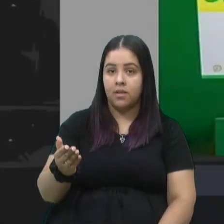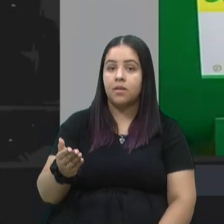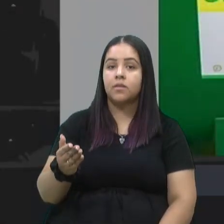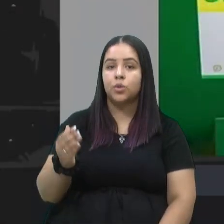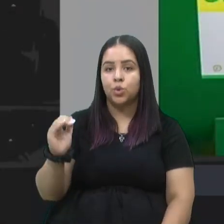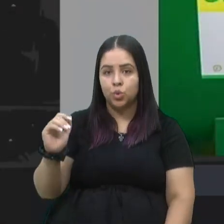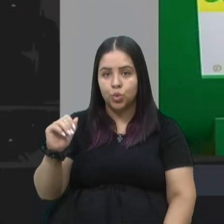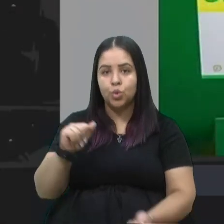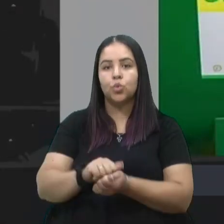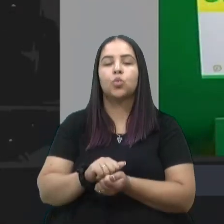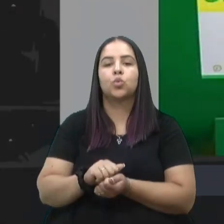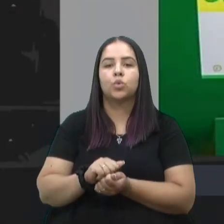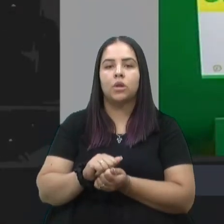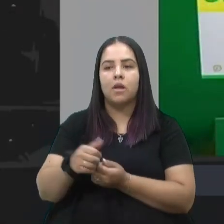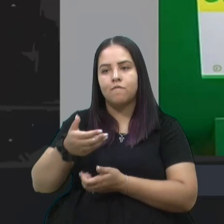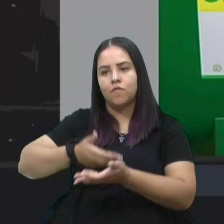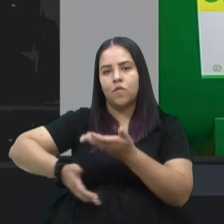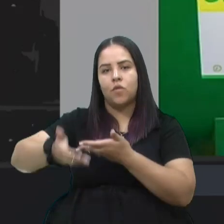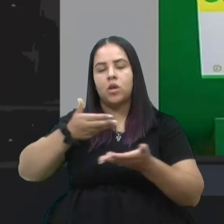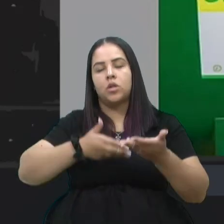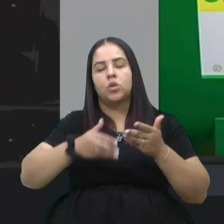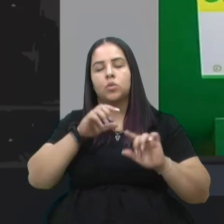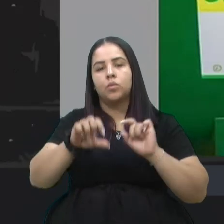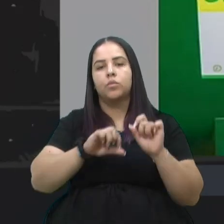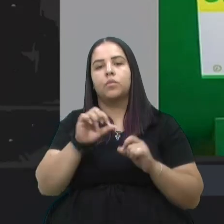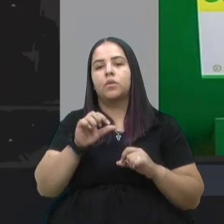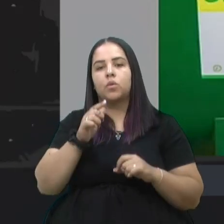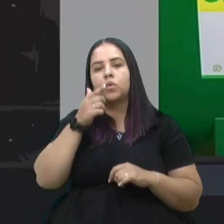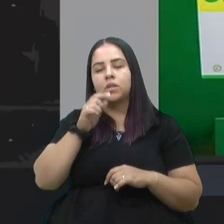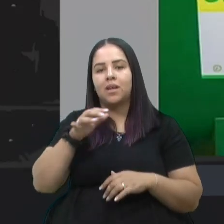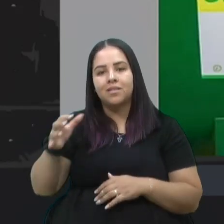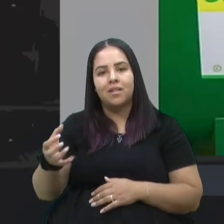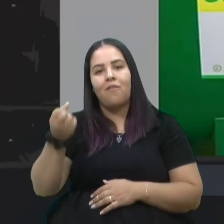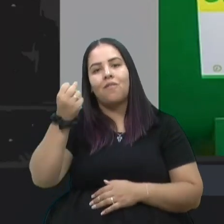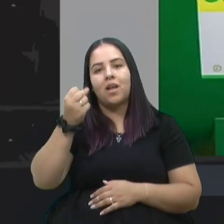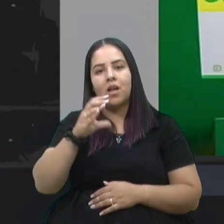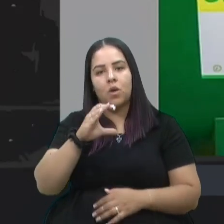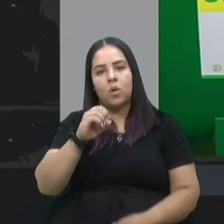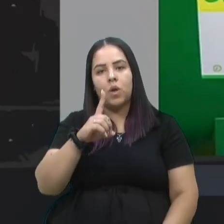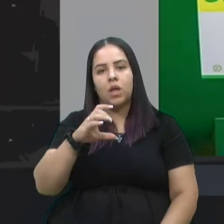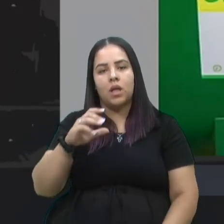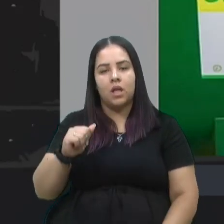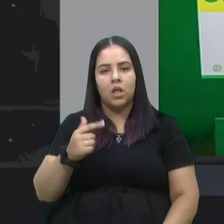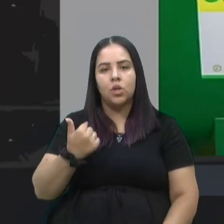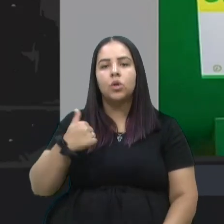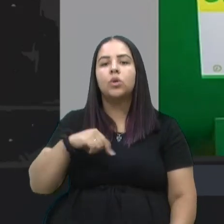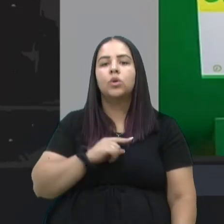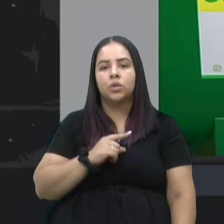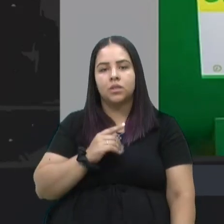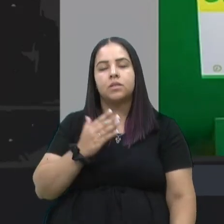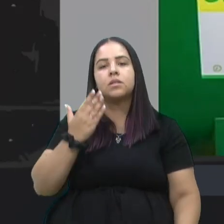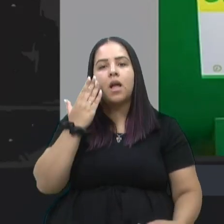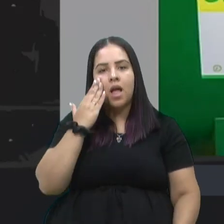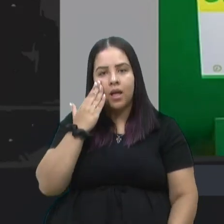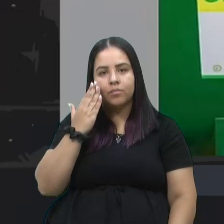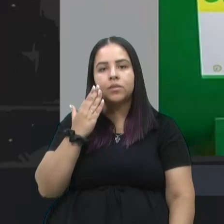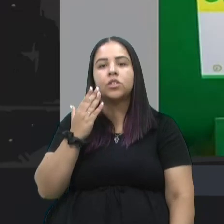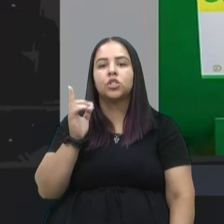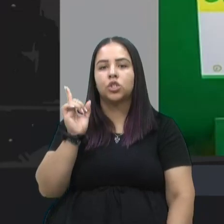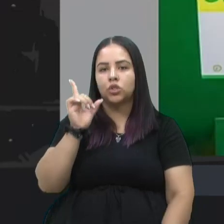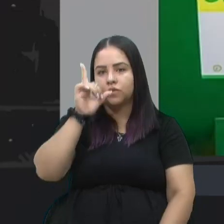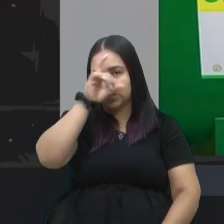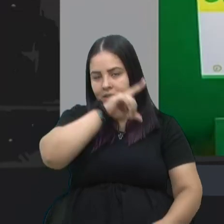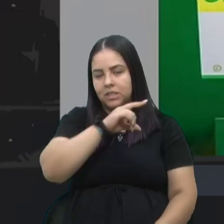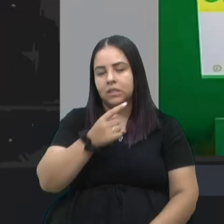imbuída, ela está envolvidíssima no sentido de recuperar a Codeca. Nós sabemos da dificuldade financeira